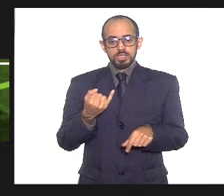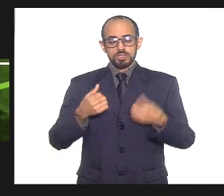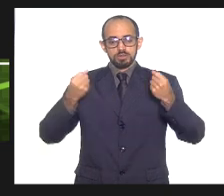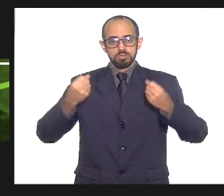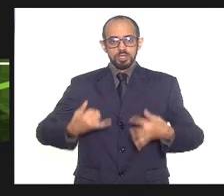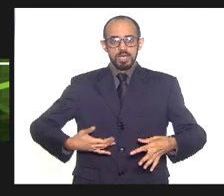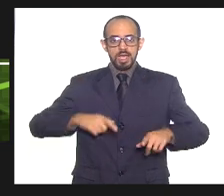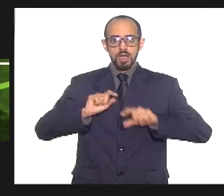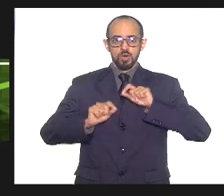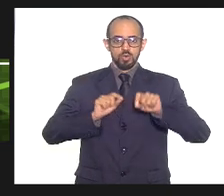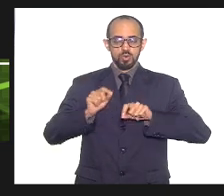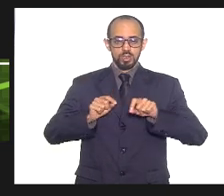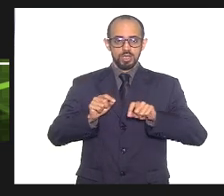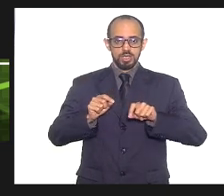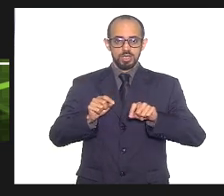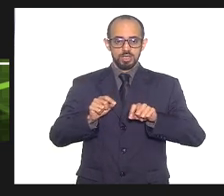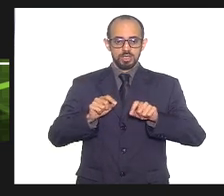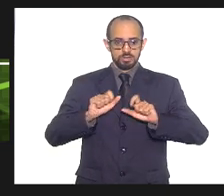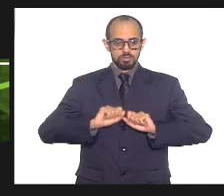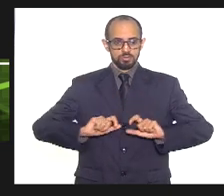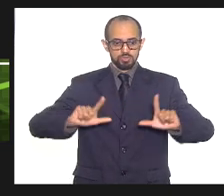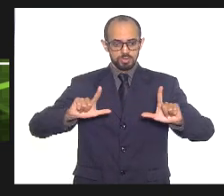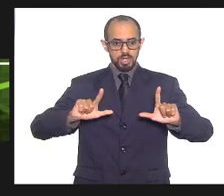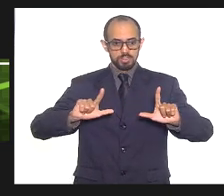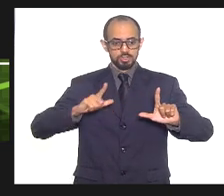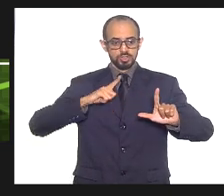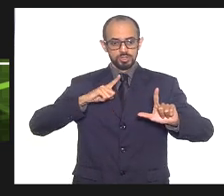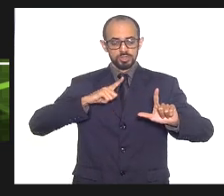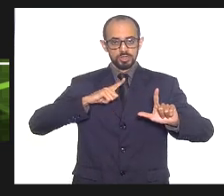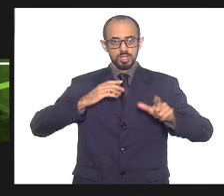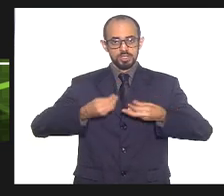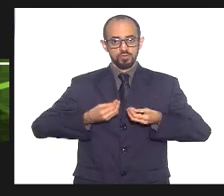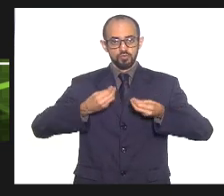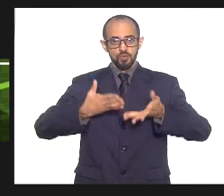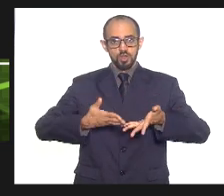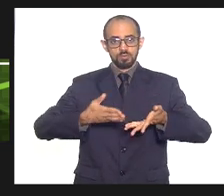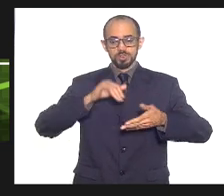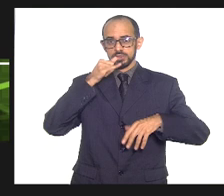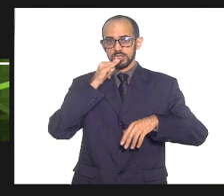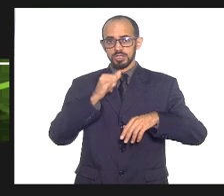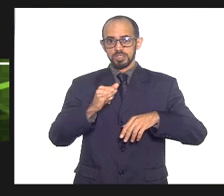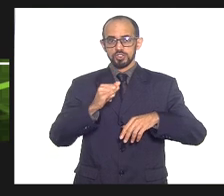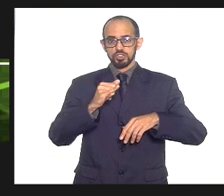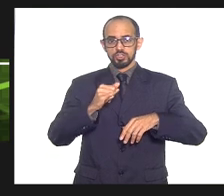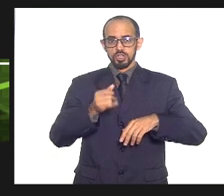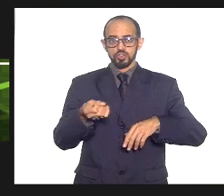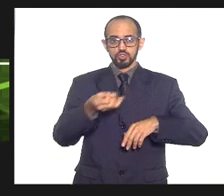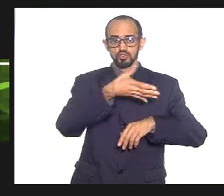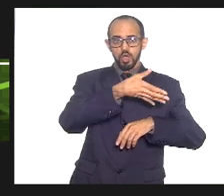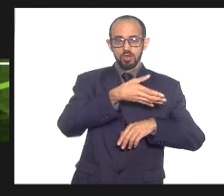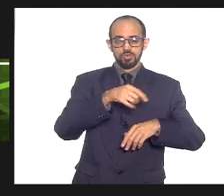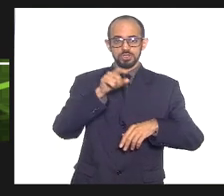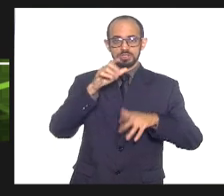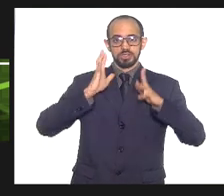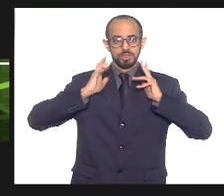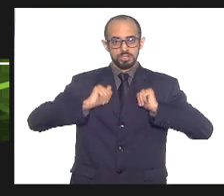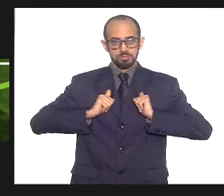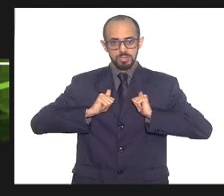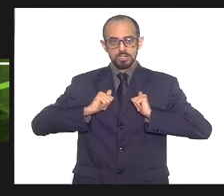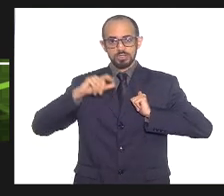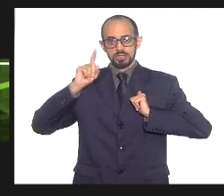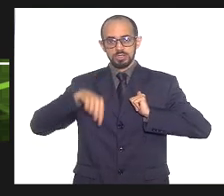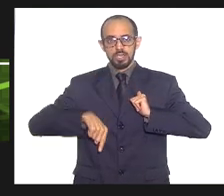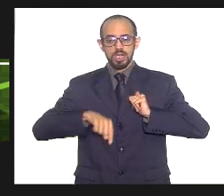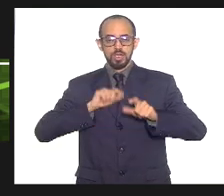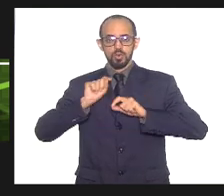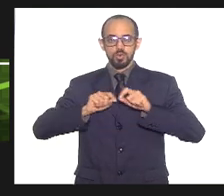sobre, que consta nesse slide, sobre o fornecimento também de energias renováveis, sobretudo energias com base